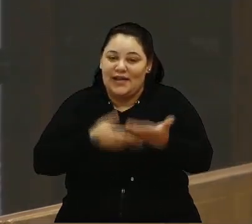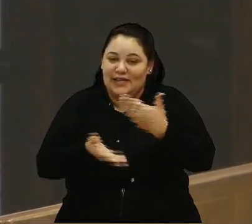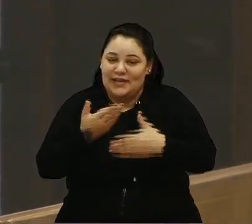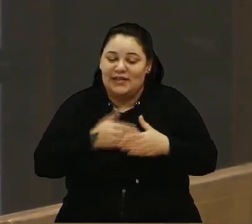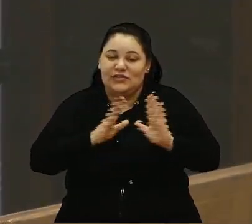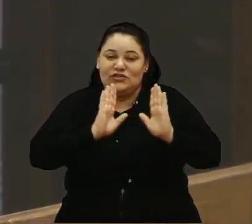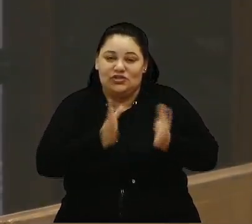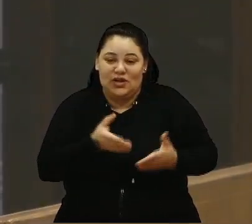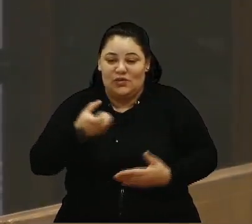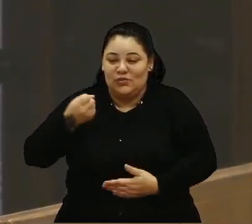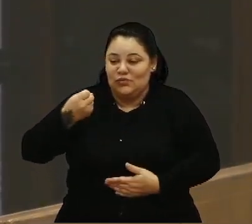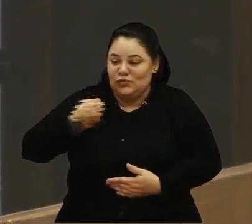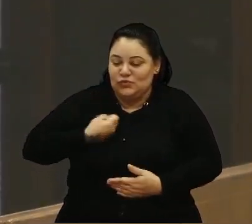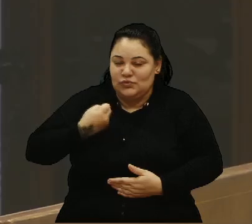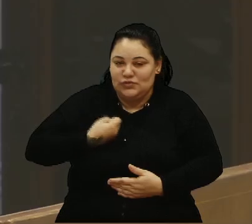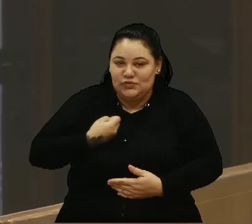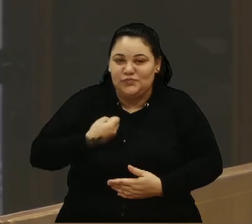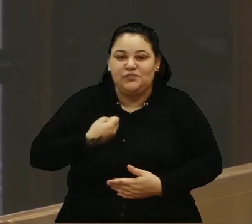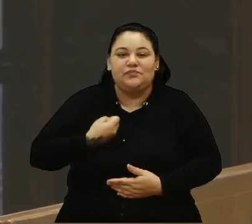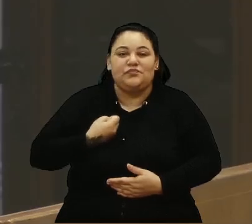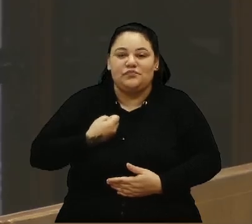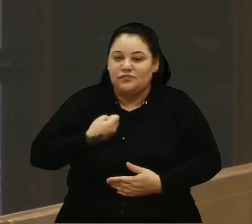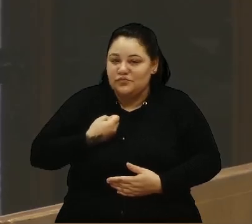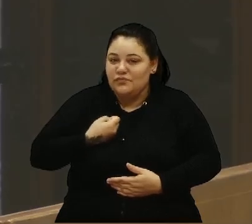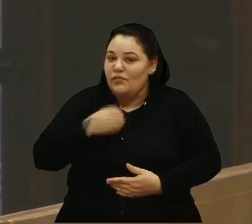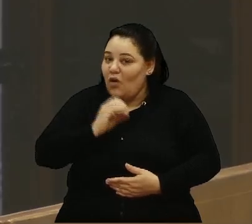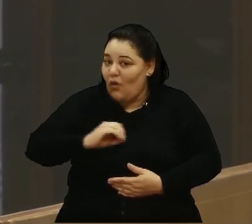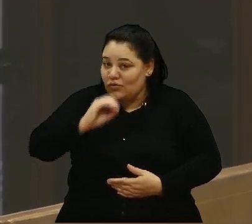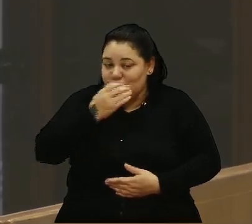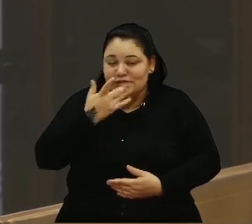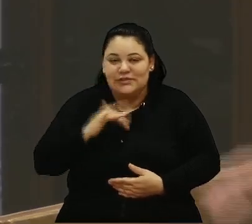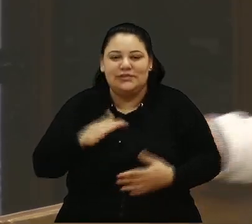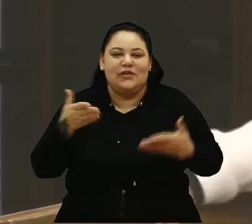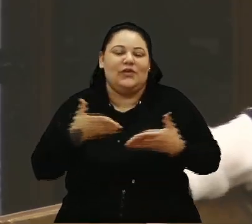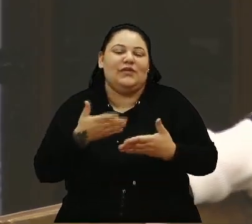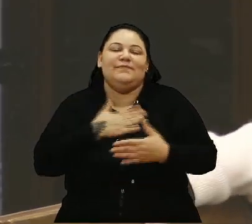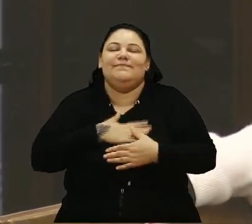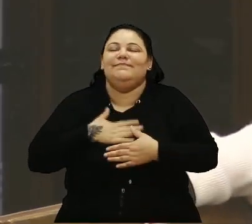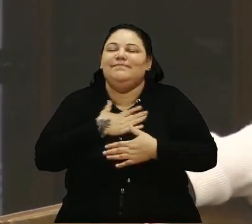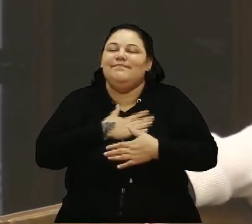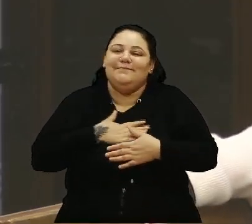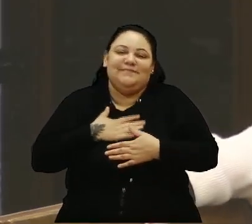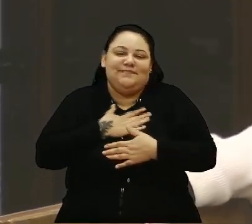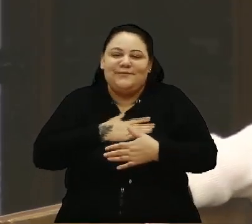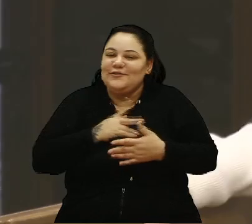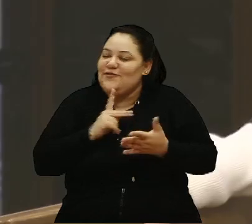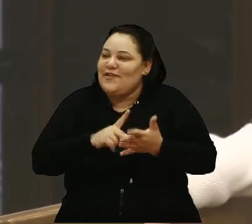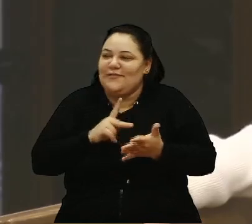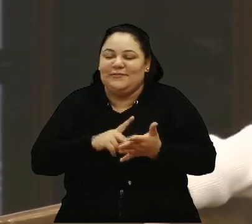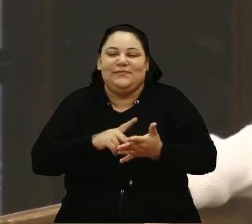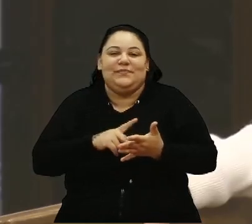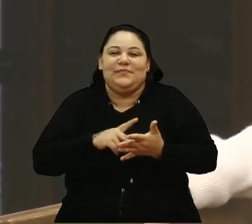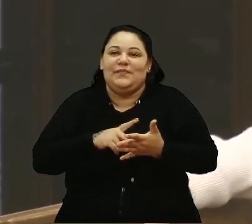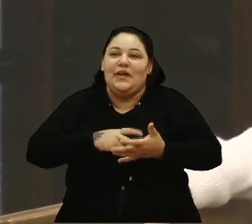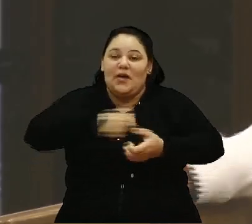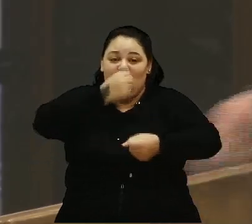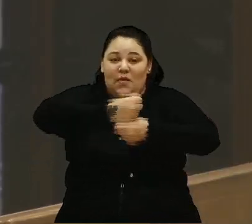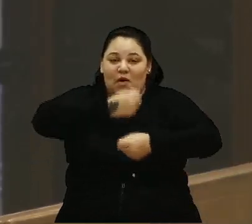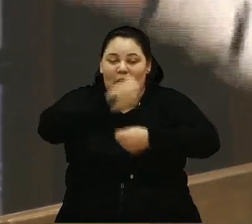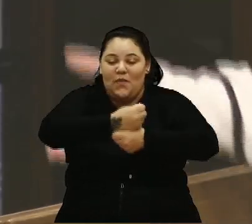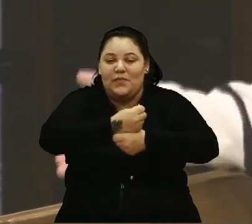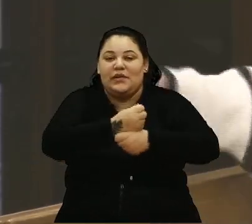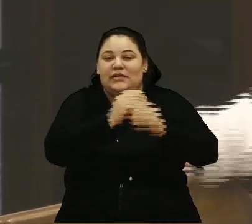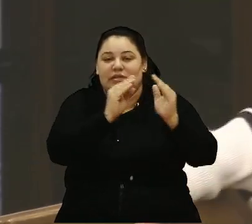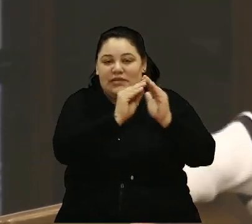um número considerável de crianças, agora é algo muito feliz. Foi uma obra destinada pela SAMAI